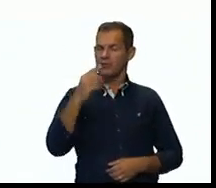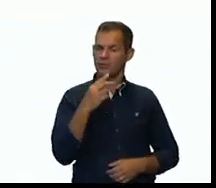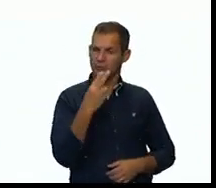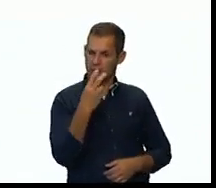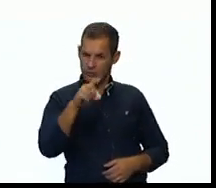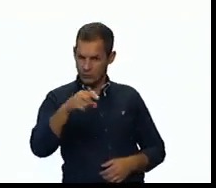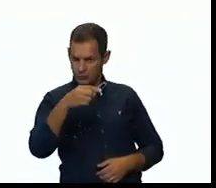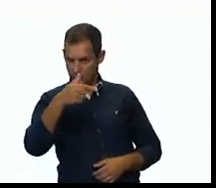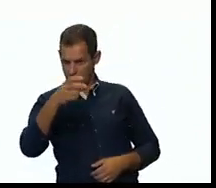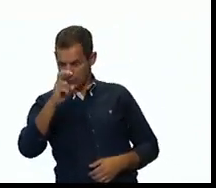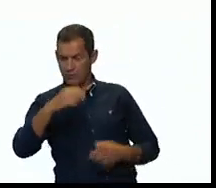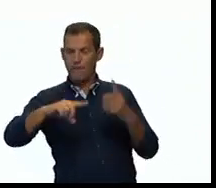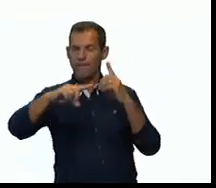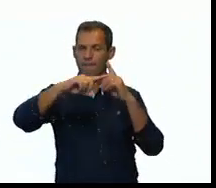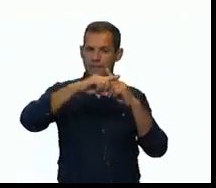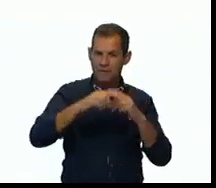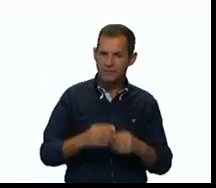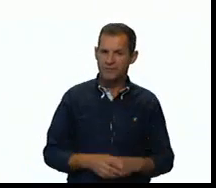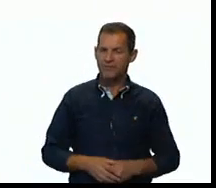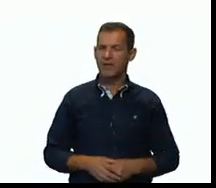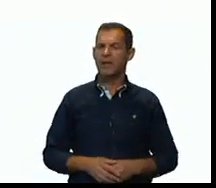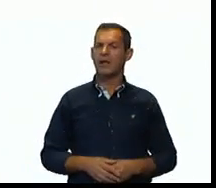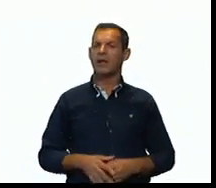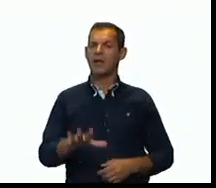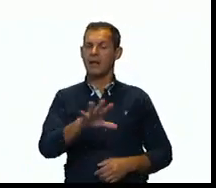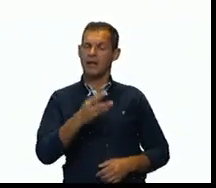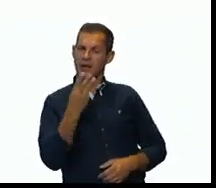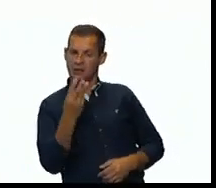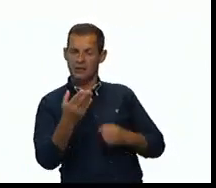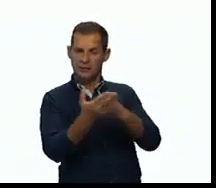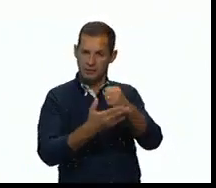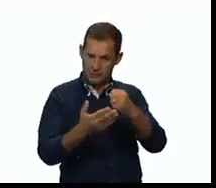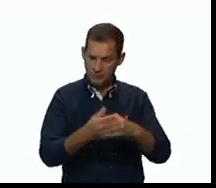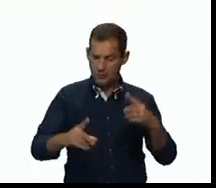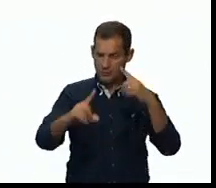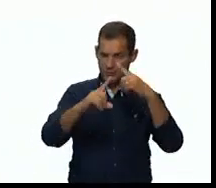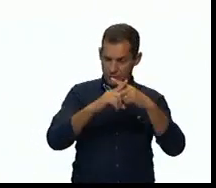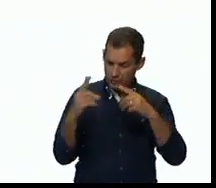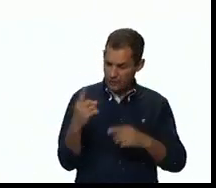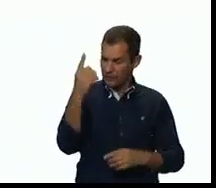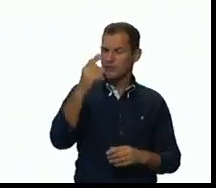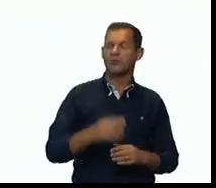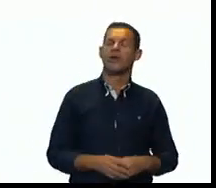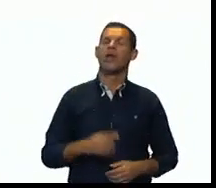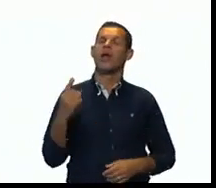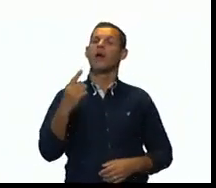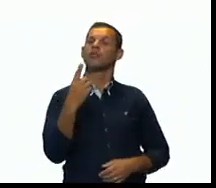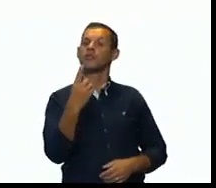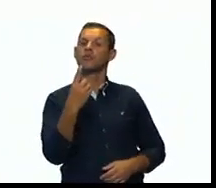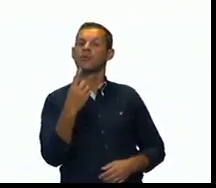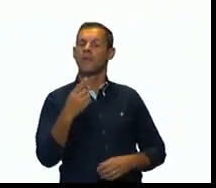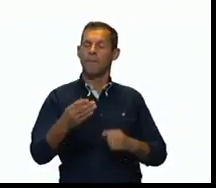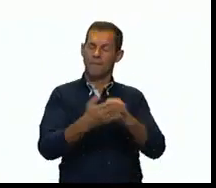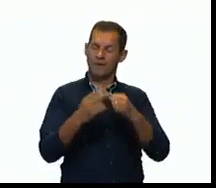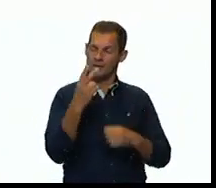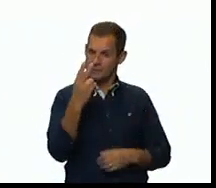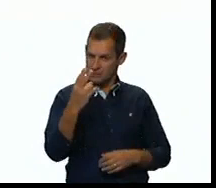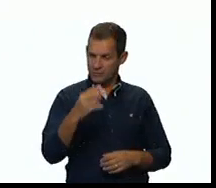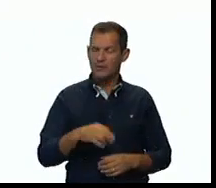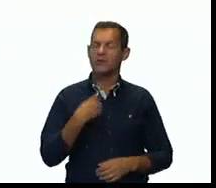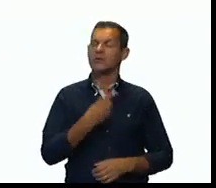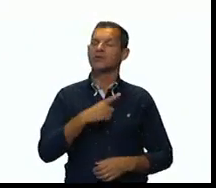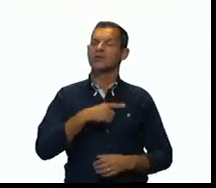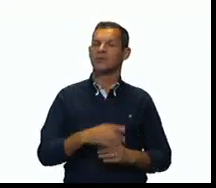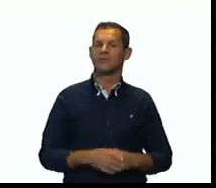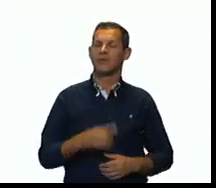2,25. Mais a área 3, que é base vezes a altura. Altura 1, base 2. Então, aqui